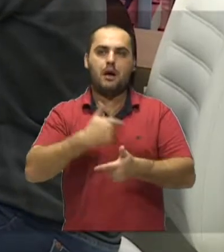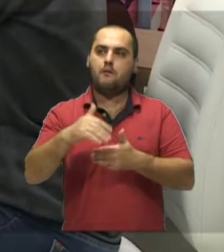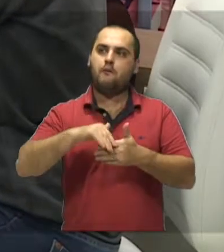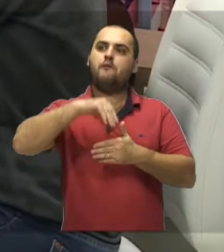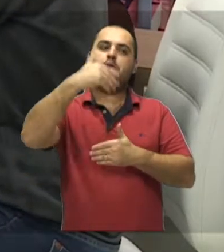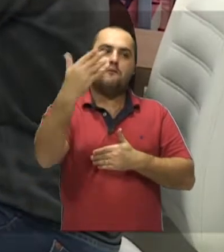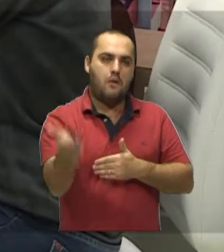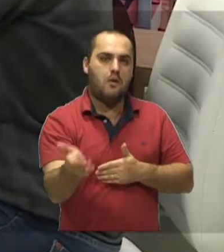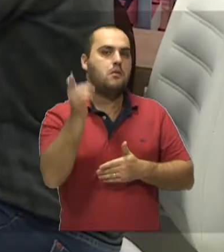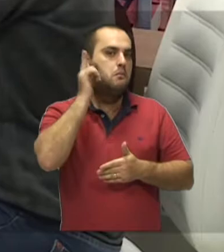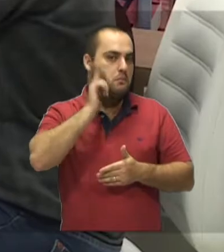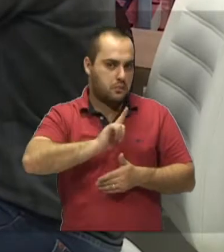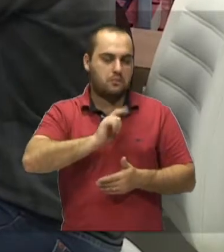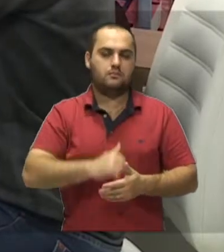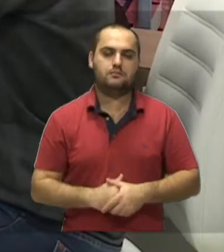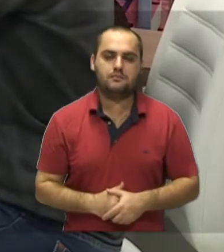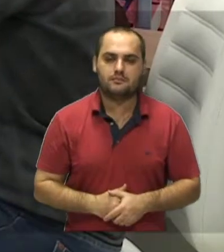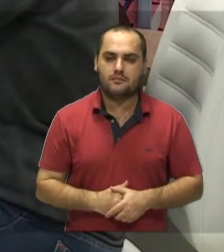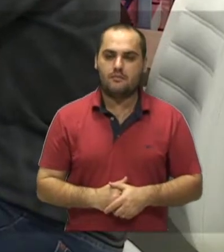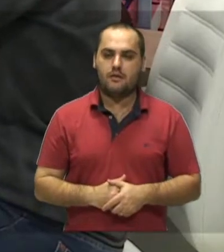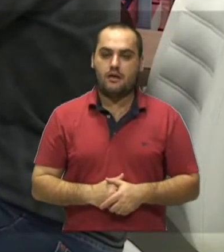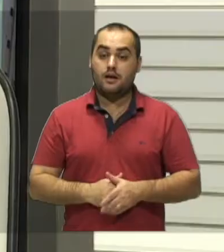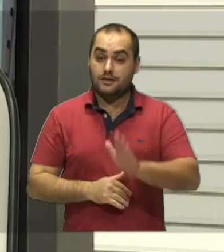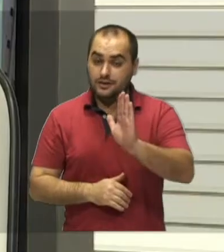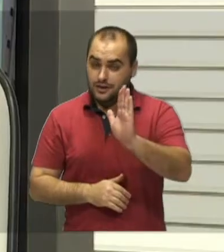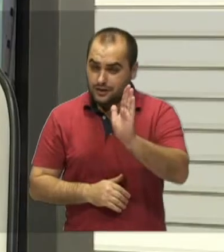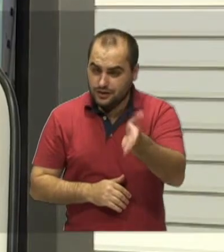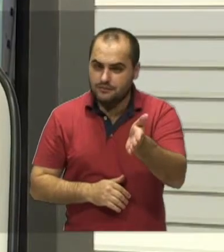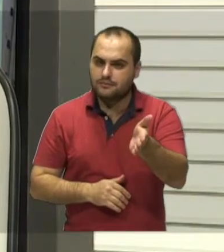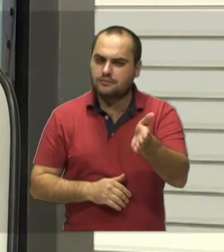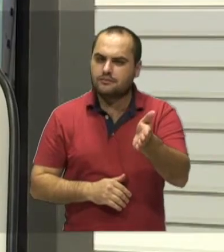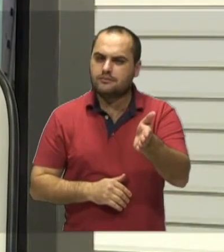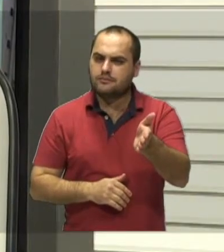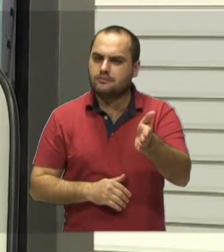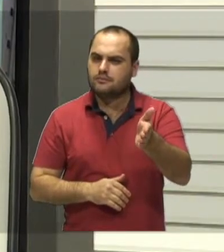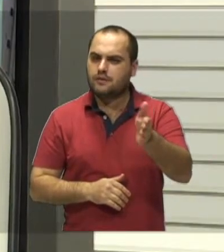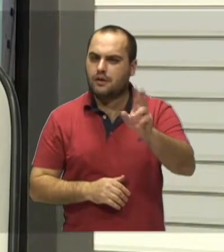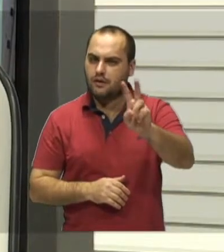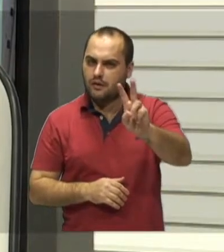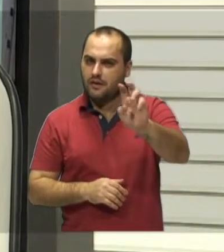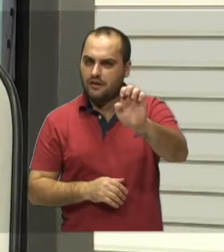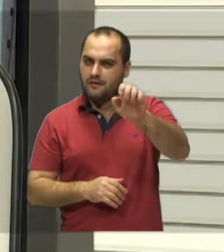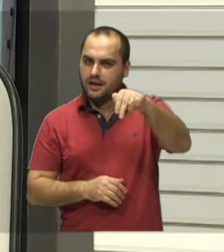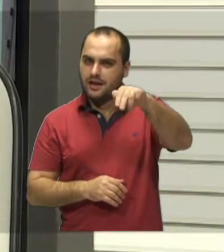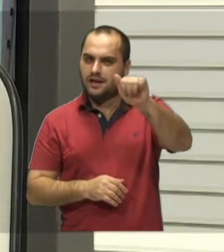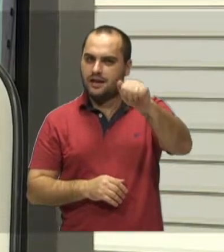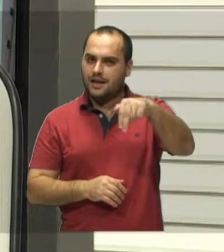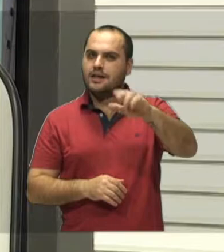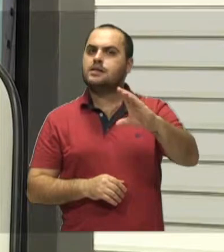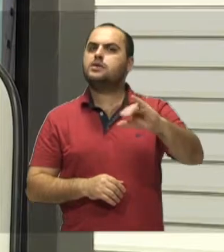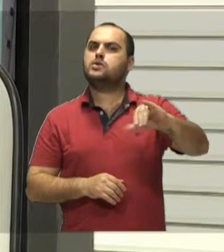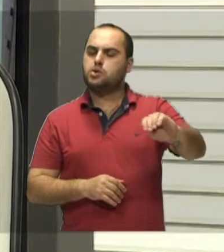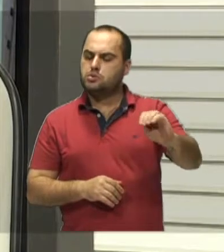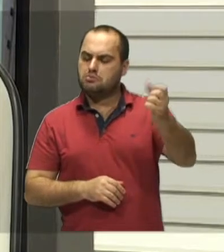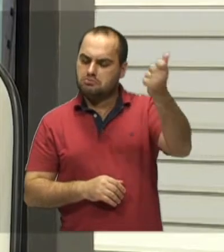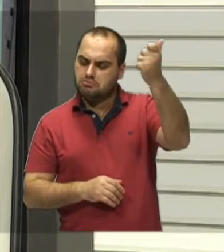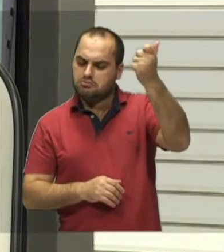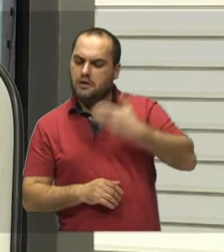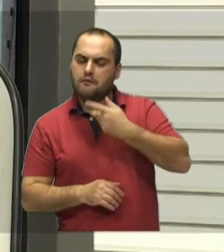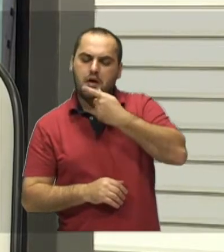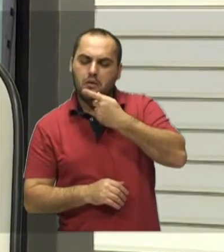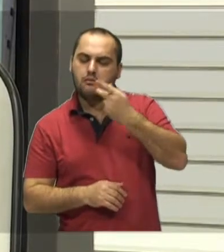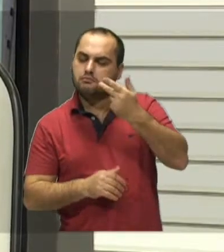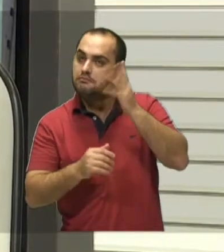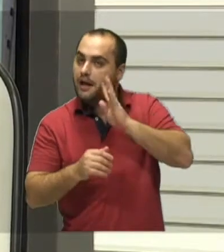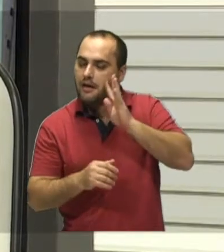fora. E aí, quando outro dia o Venâncio, que é esse compositor que eu citei, falou uma coisa que eu achei muito legal.